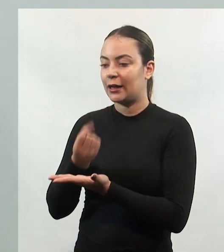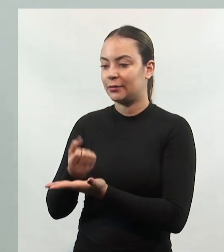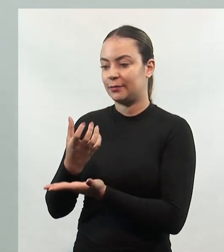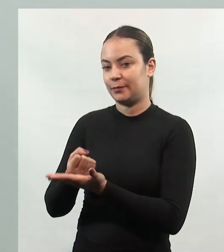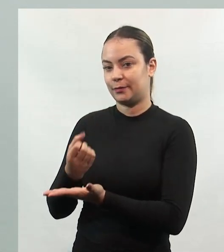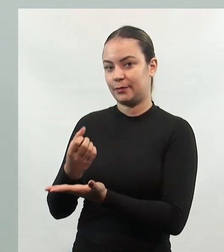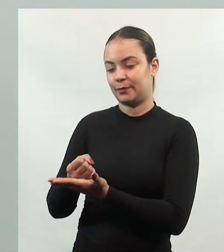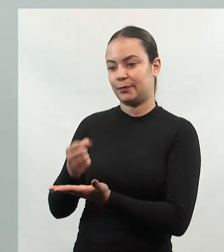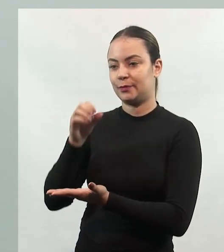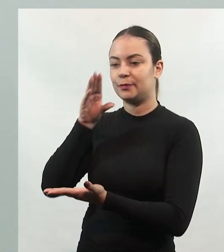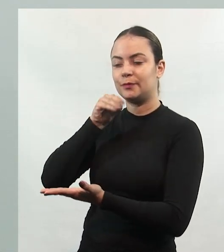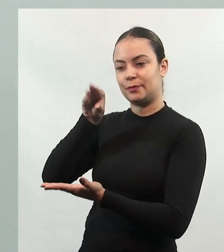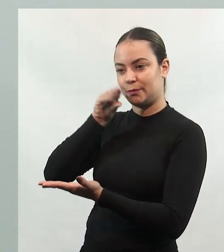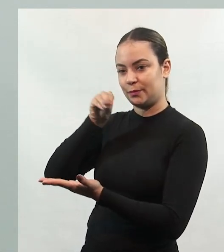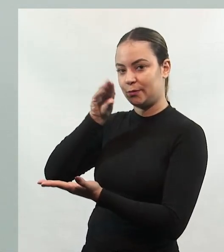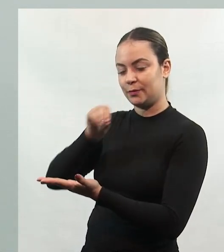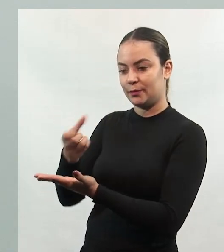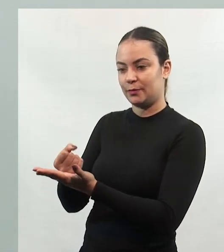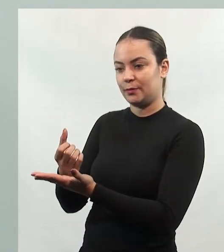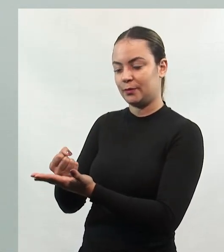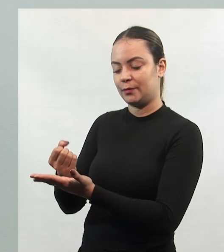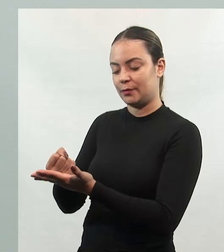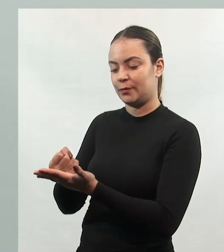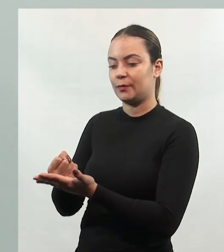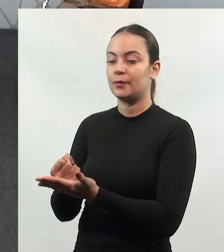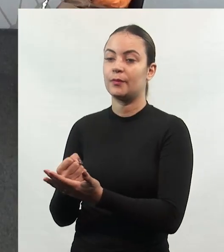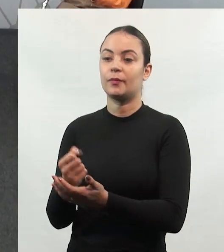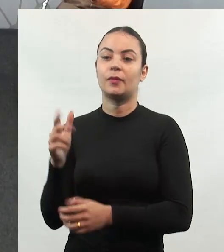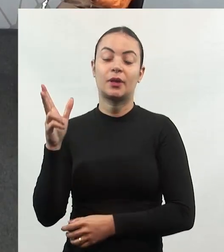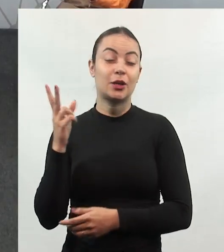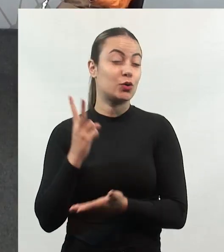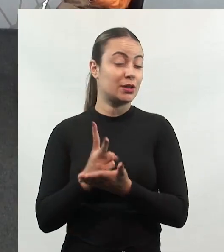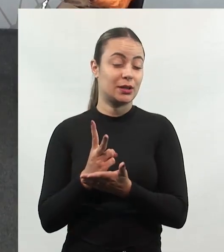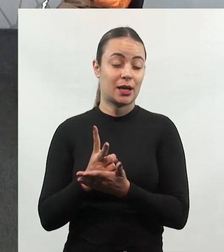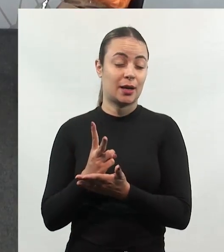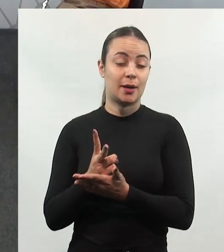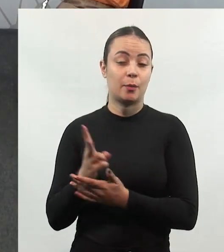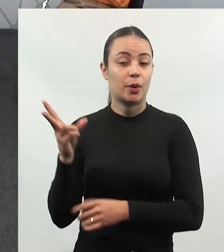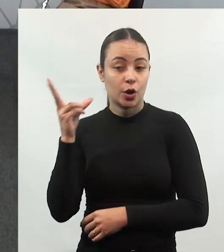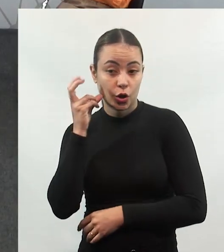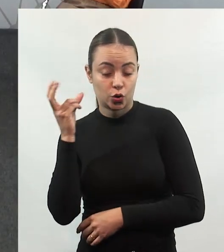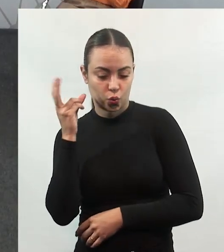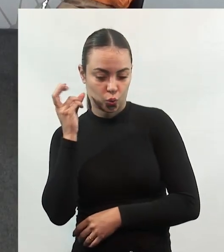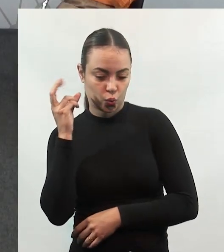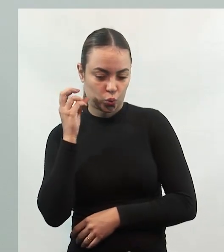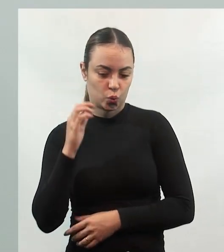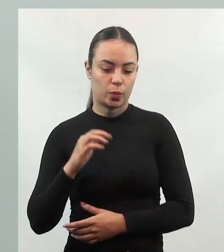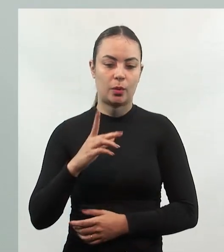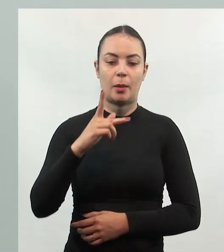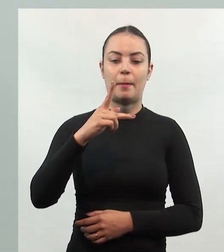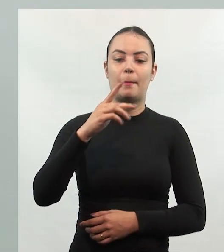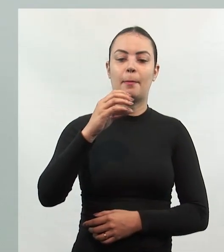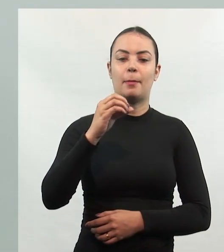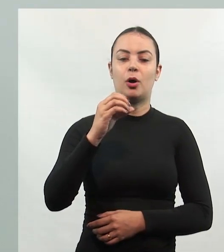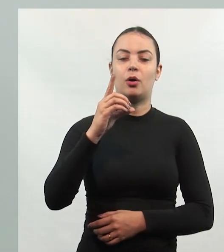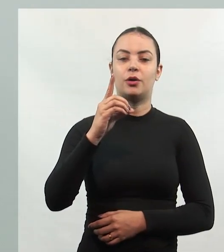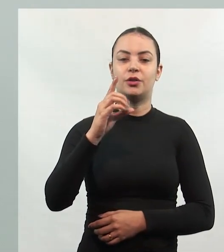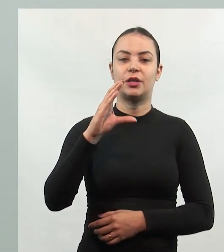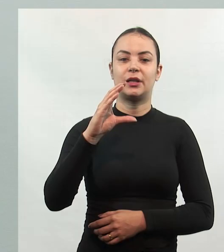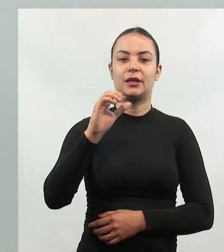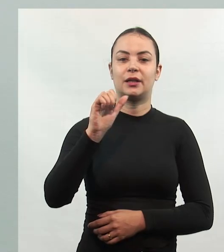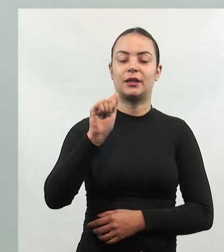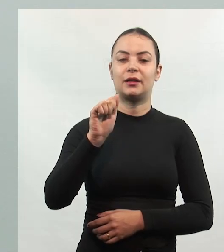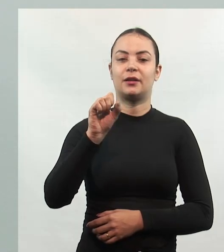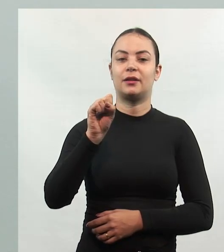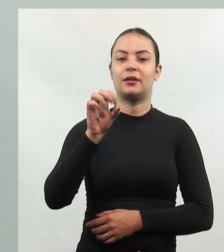já atacar essas fraquezas por meio do aperfeiçoamento de uma matriz. E eu relembro aqui a Magda Soares, é uma fala